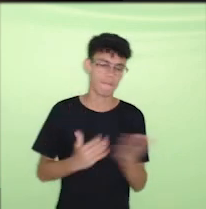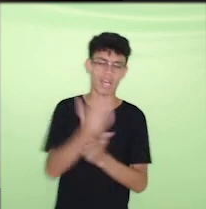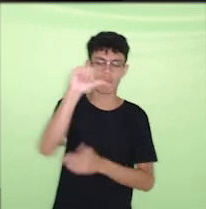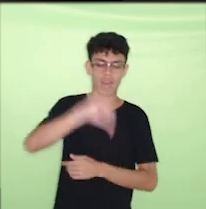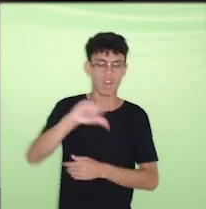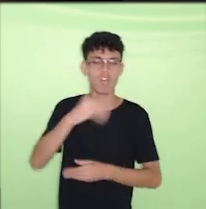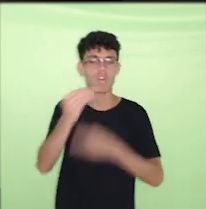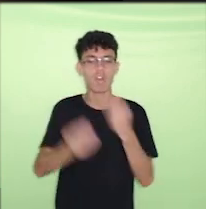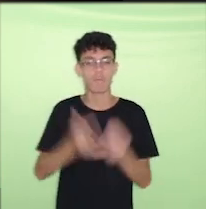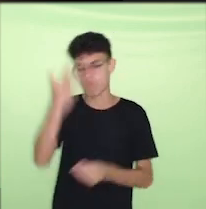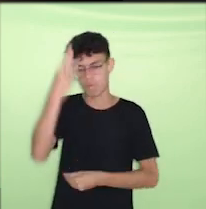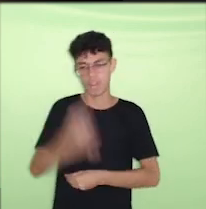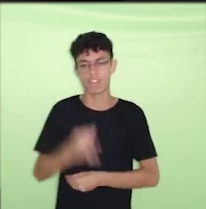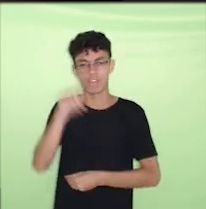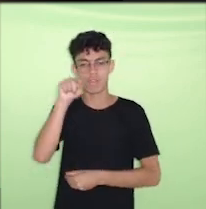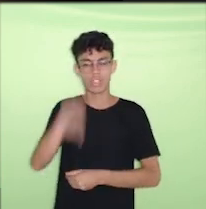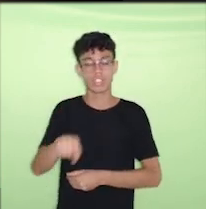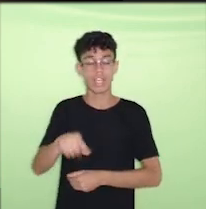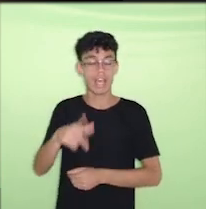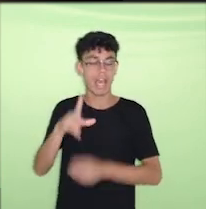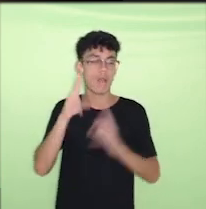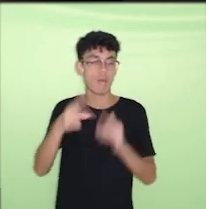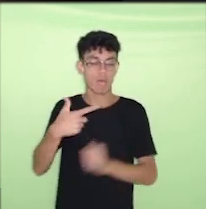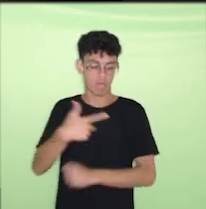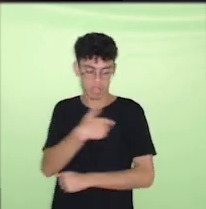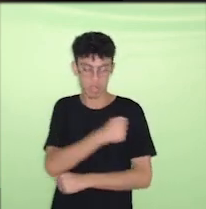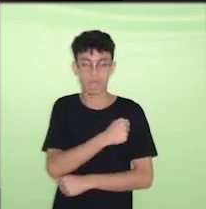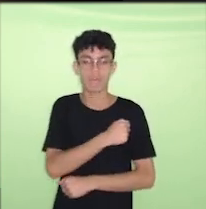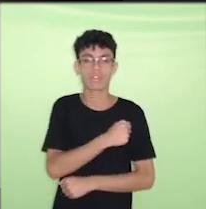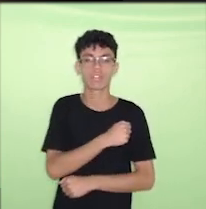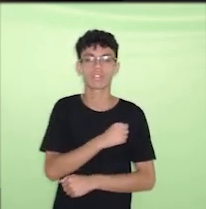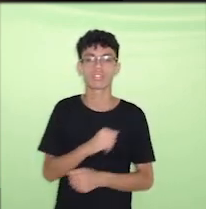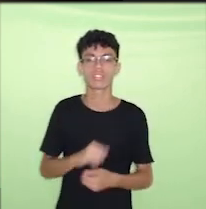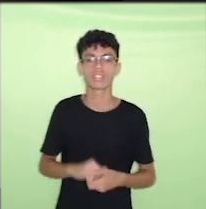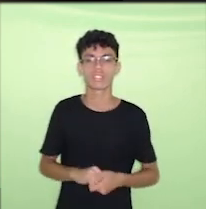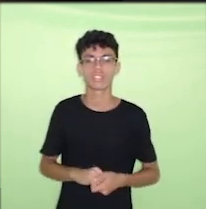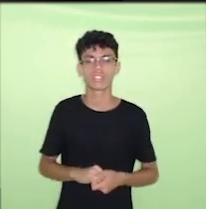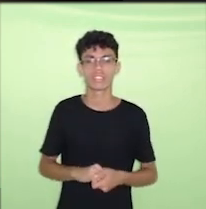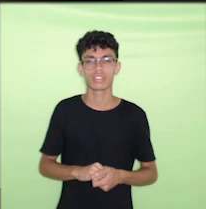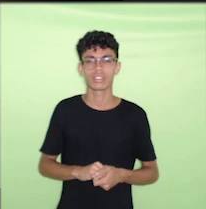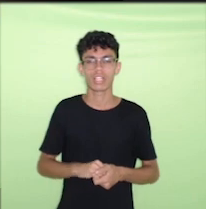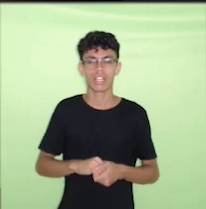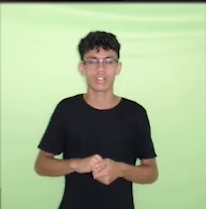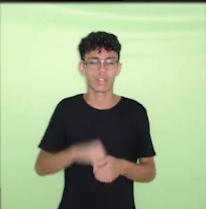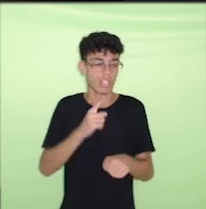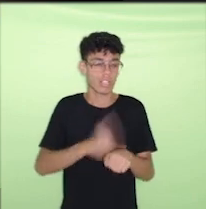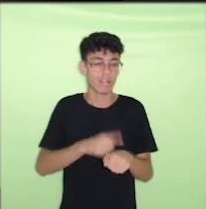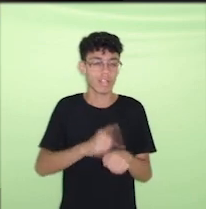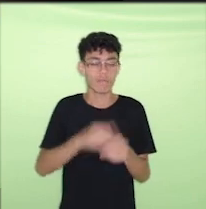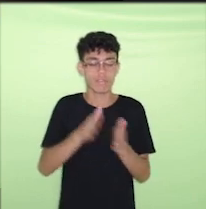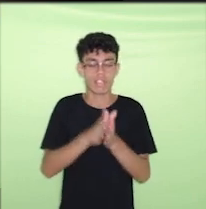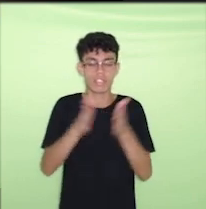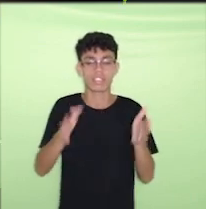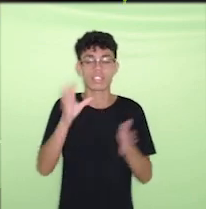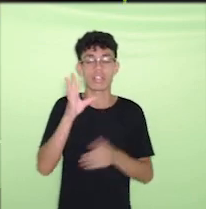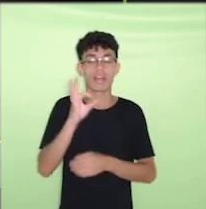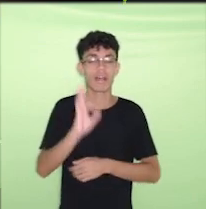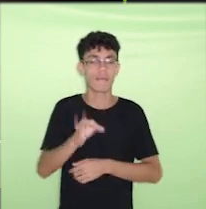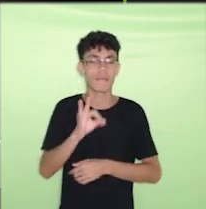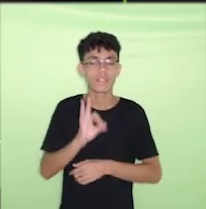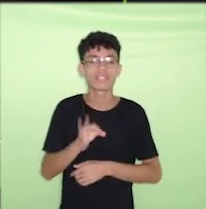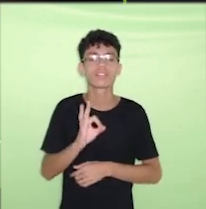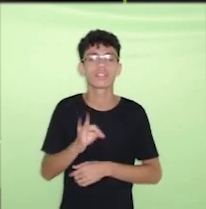não compreende? Você foi o nosso termômetro. Por seu intermédio, soubemos que era o momento de agir. Mas eu fui tola,